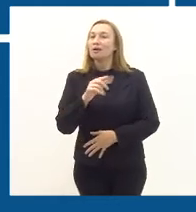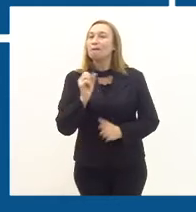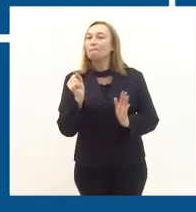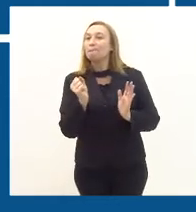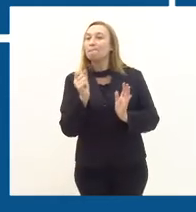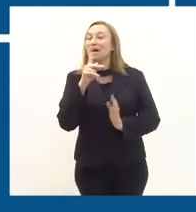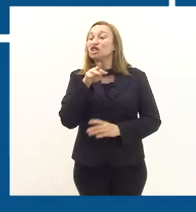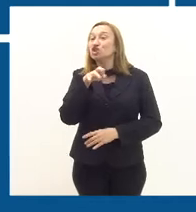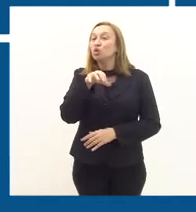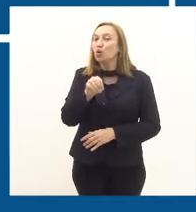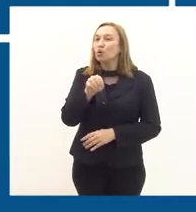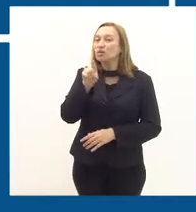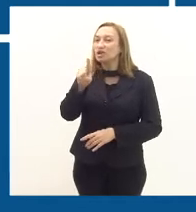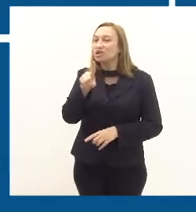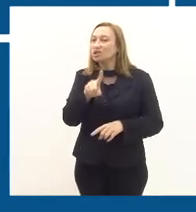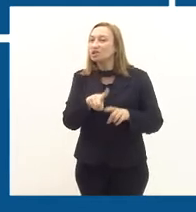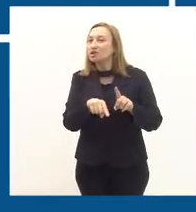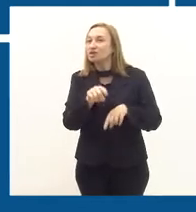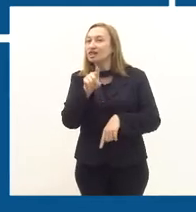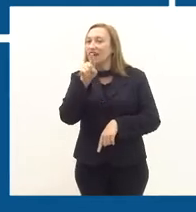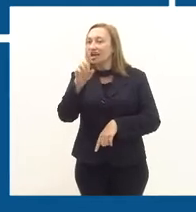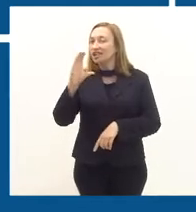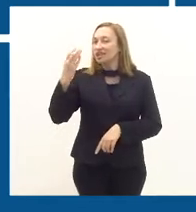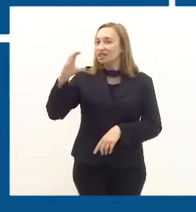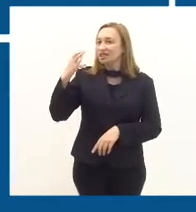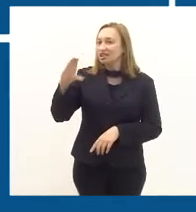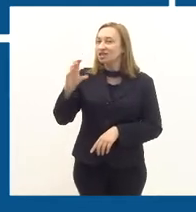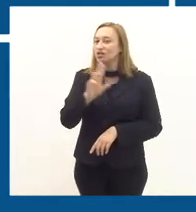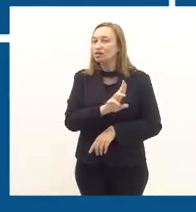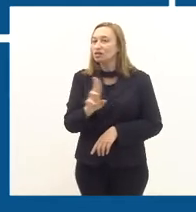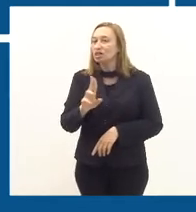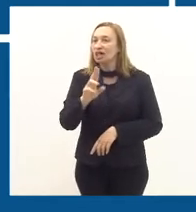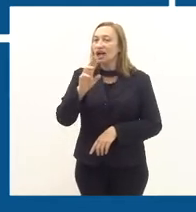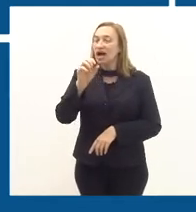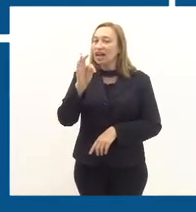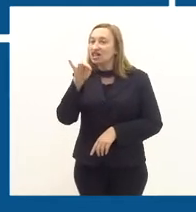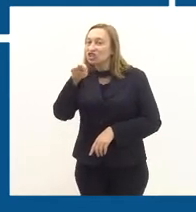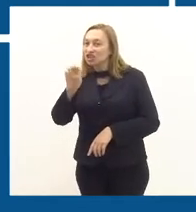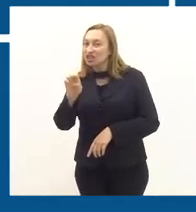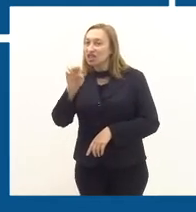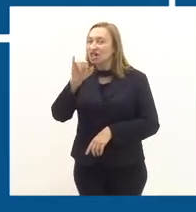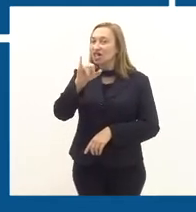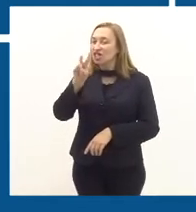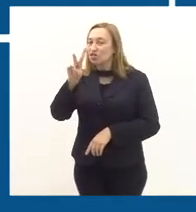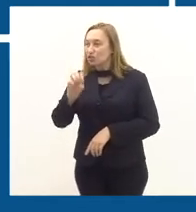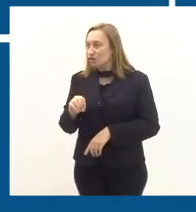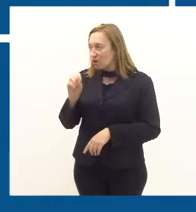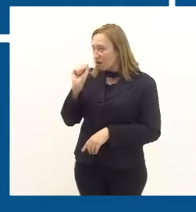patrono desse equipamento ali em Niterói se chama Alexandre Ivo. Tá?